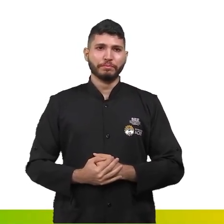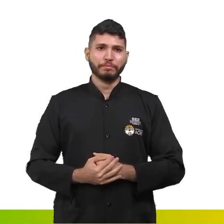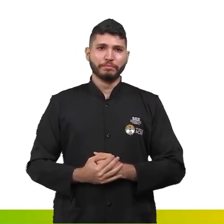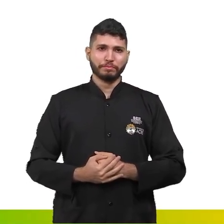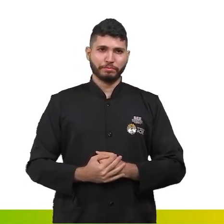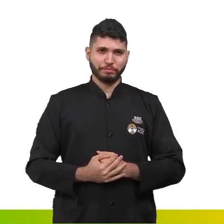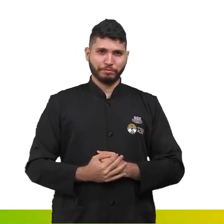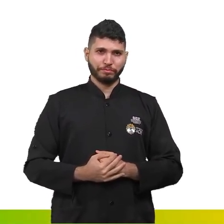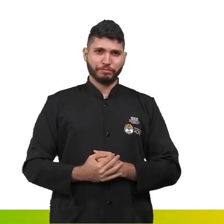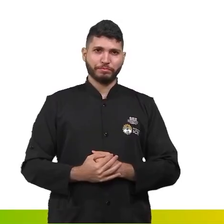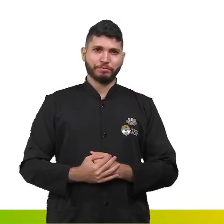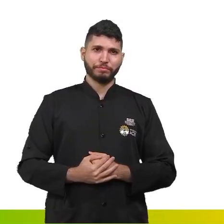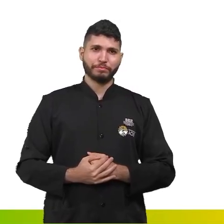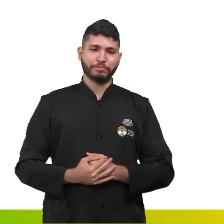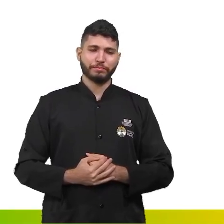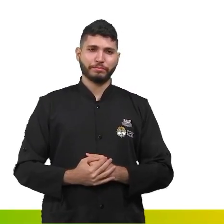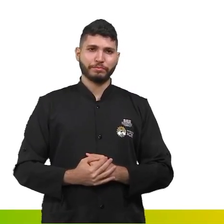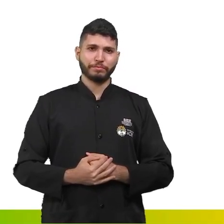O ângulo